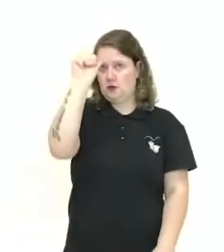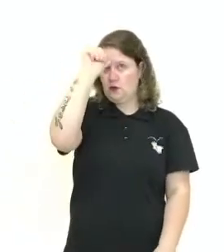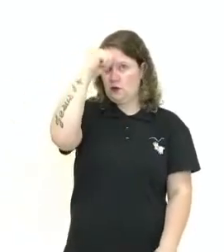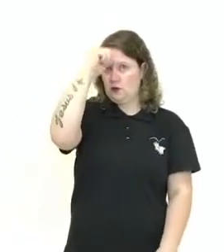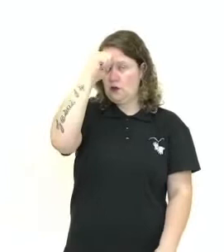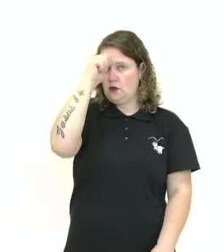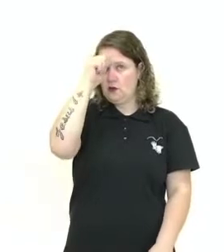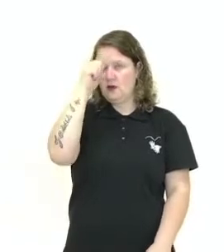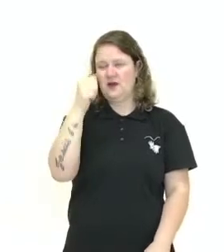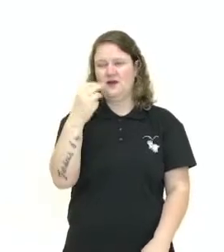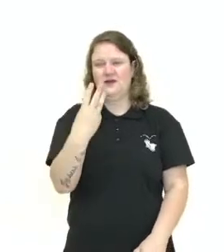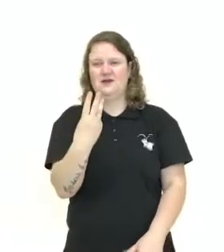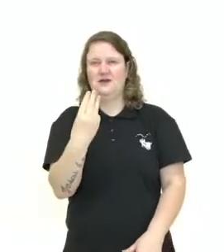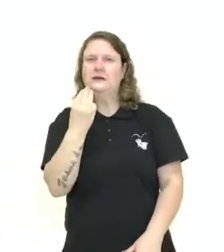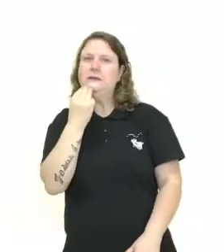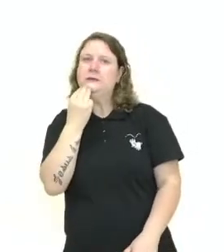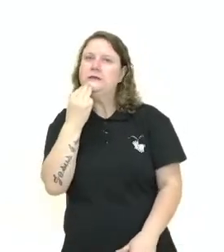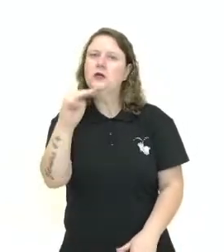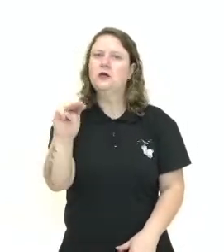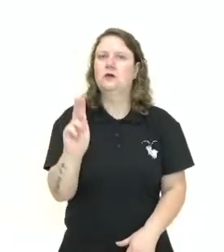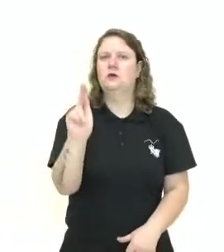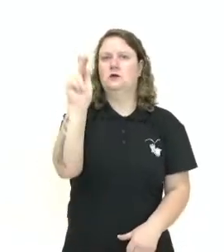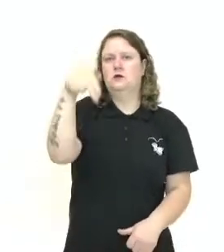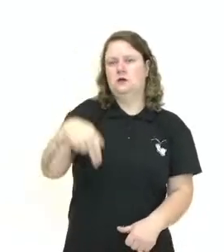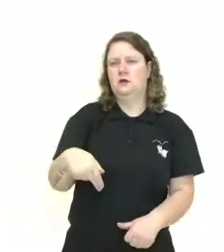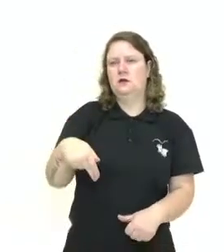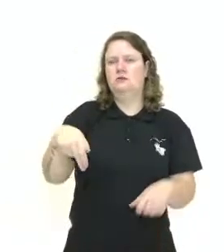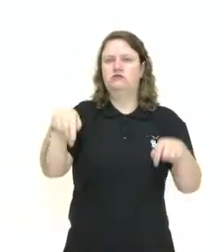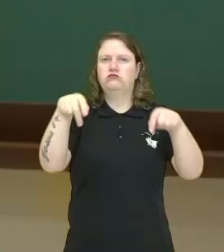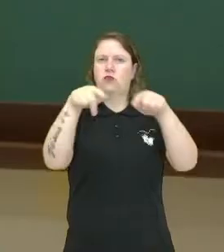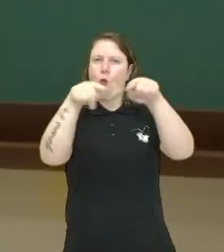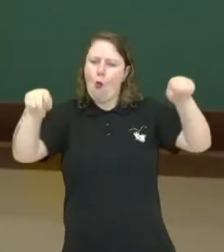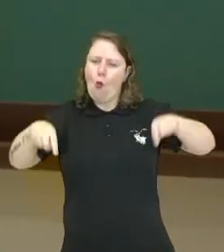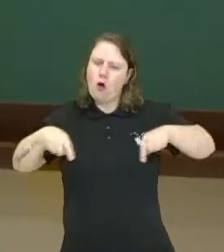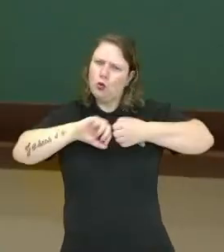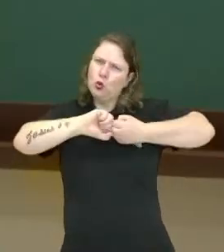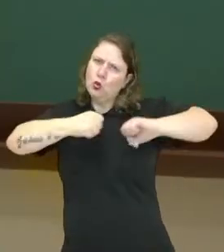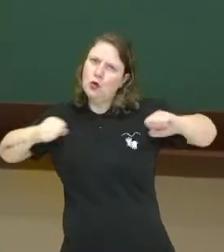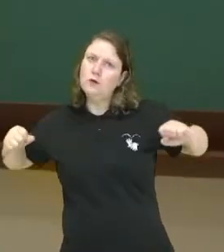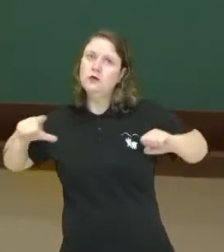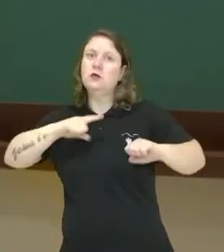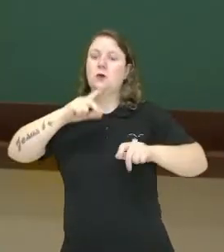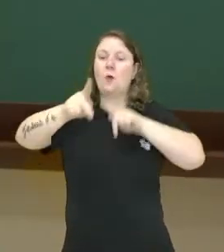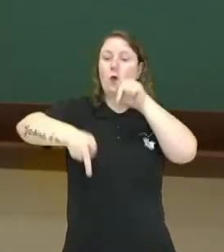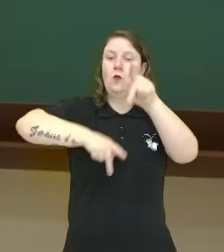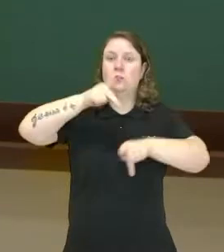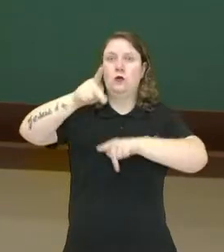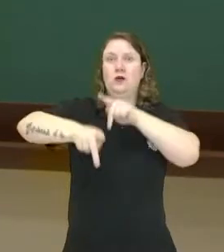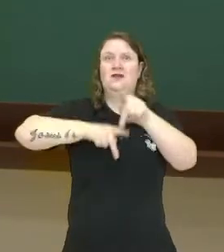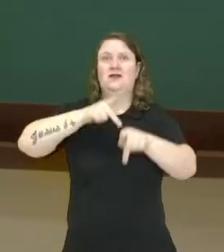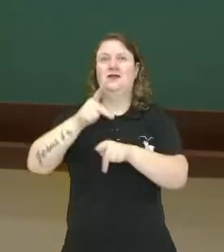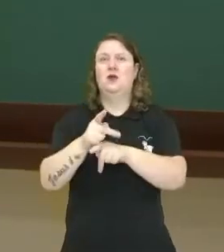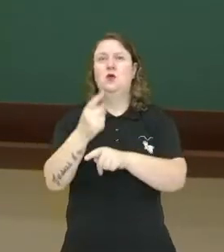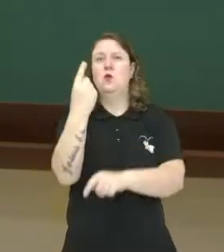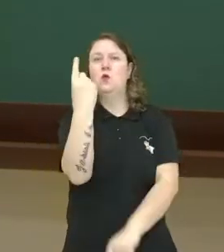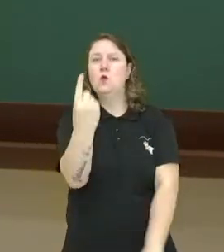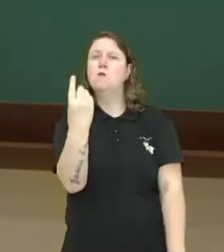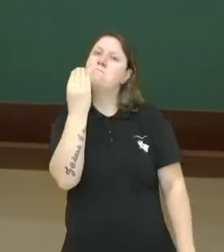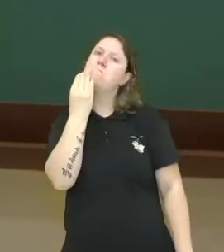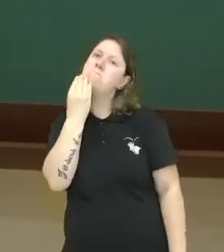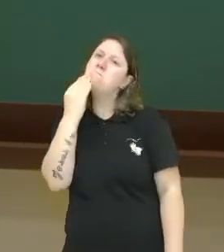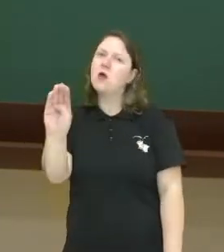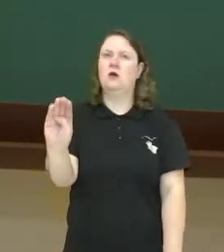mais de 3 milhões de quilômetros quadrados e tem uma população aproximada ali de quase 1 bilhão e